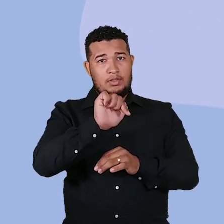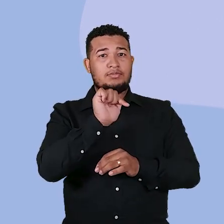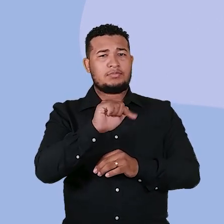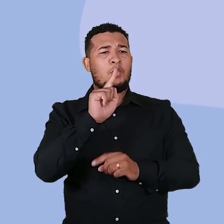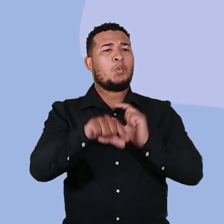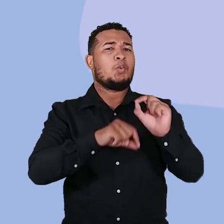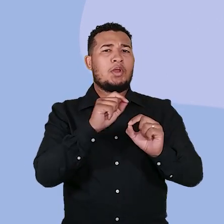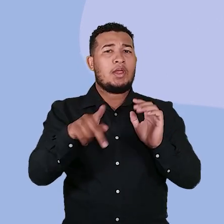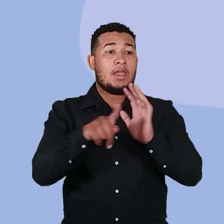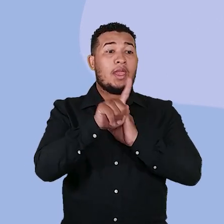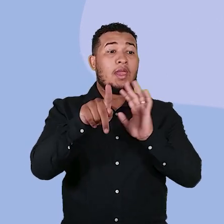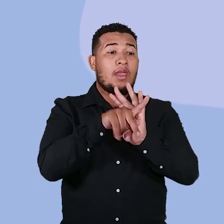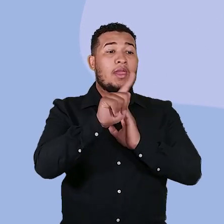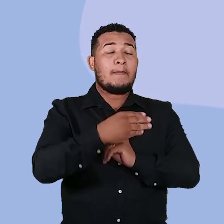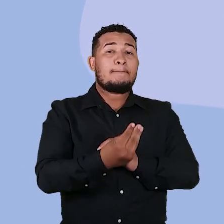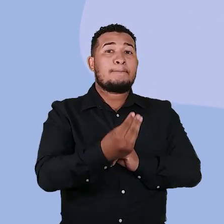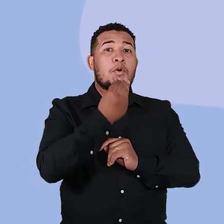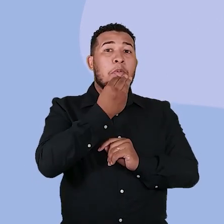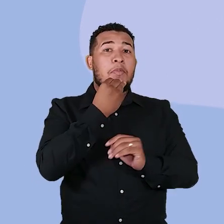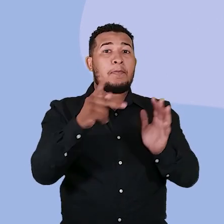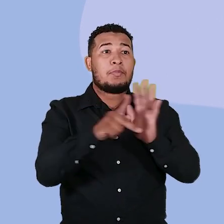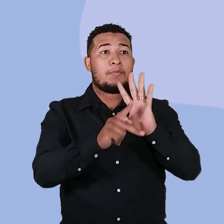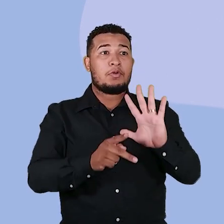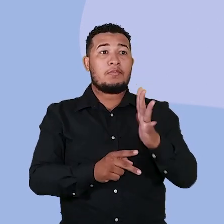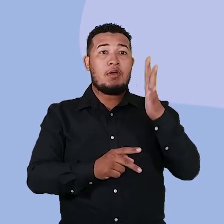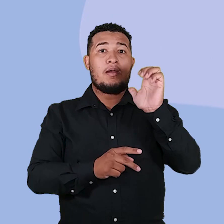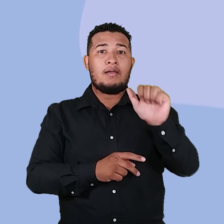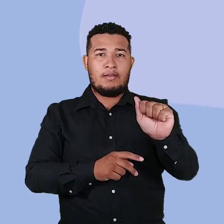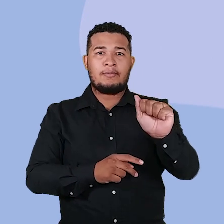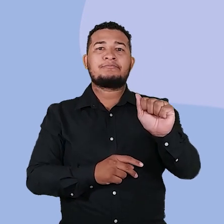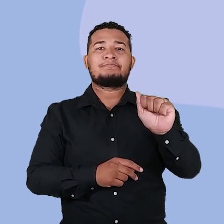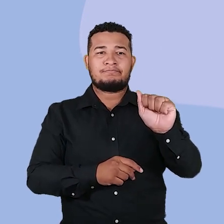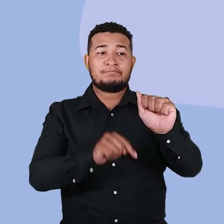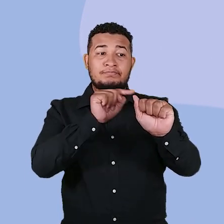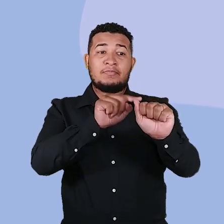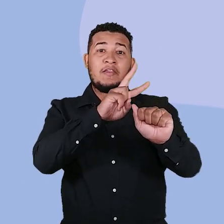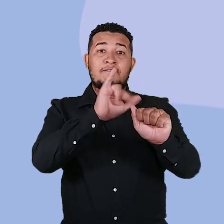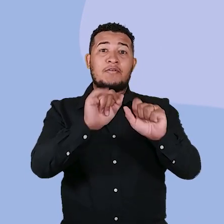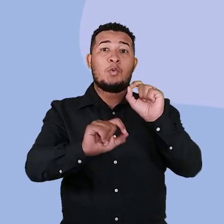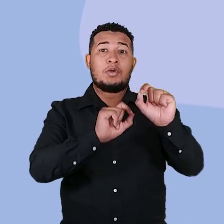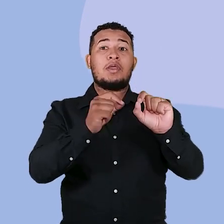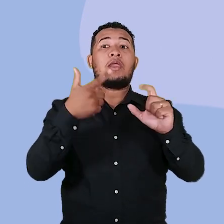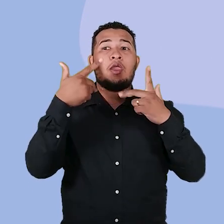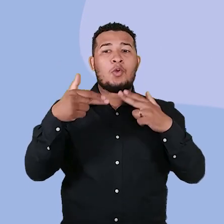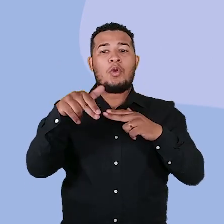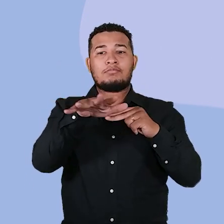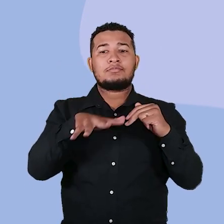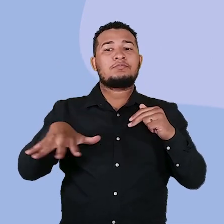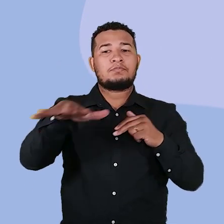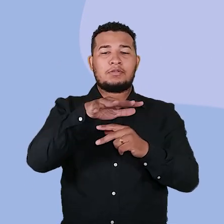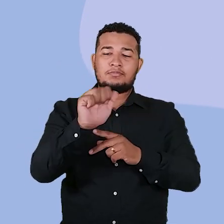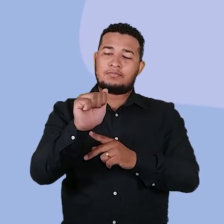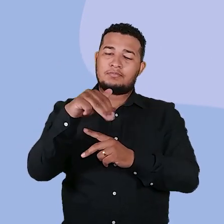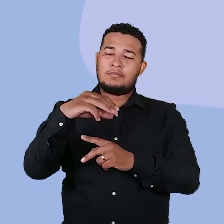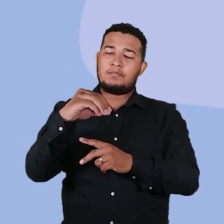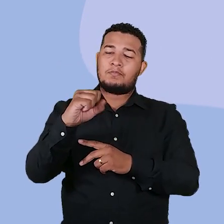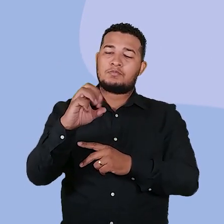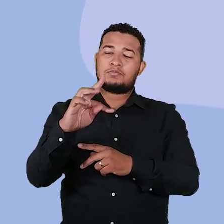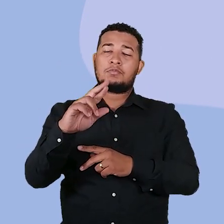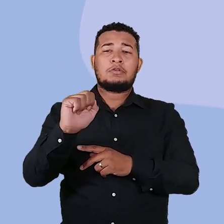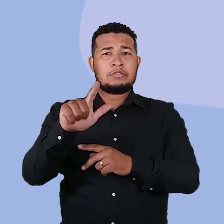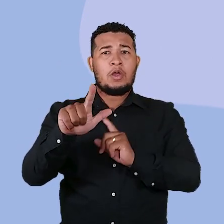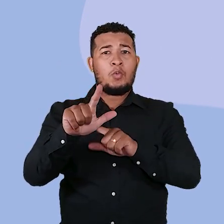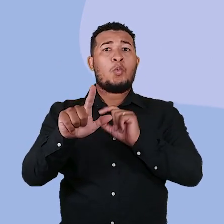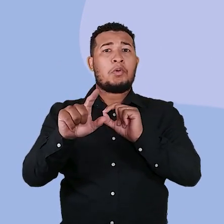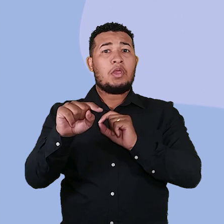propriedade que é o que a probabilidade de ocorrência de um evento a ela vai ser igual ao próprio espaço